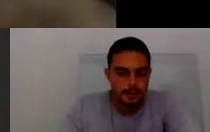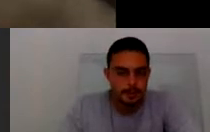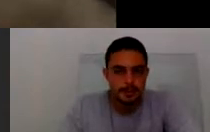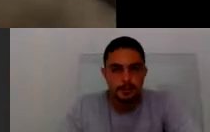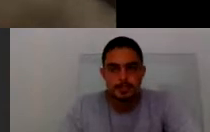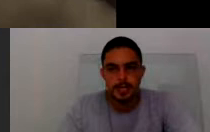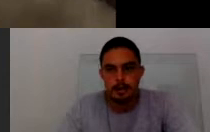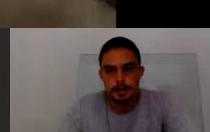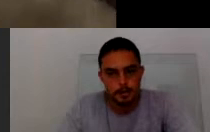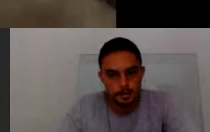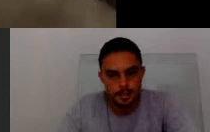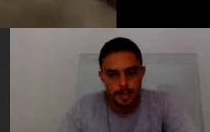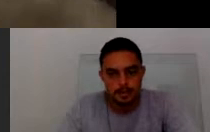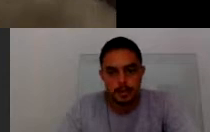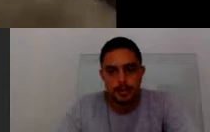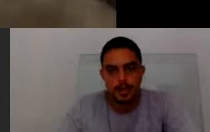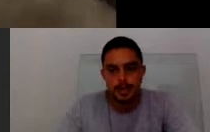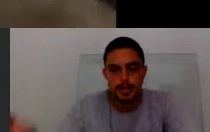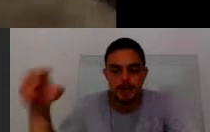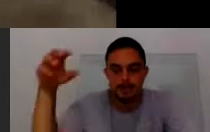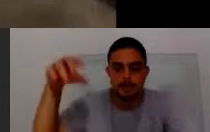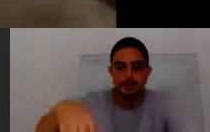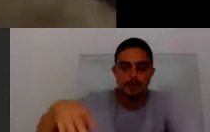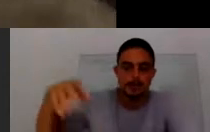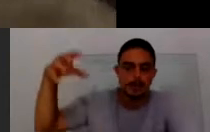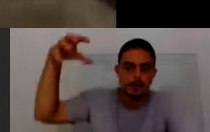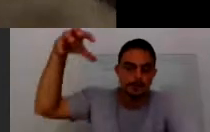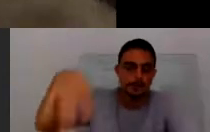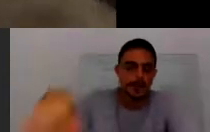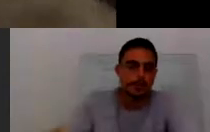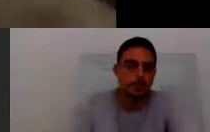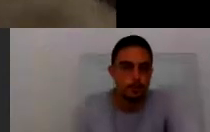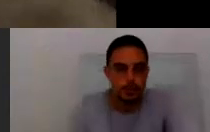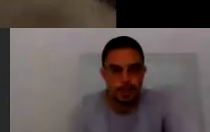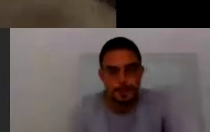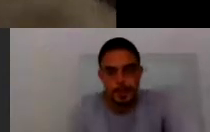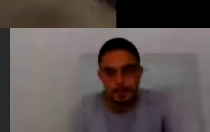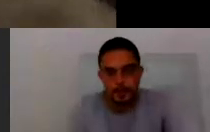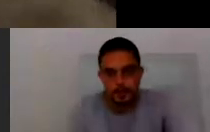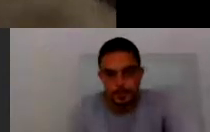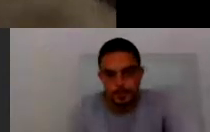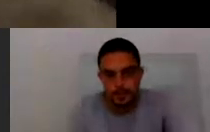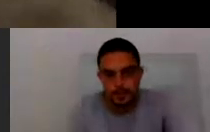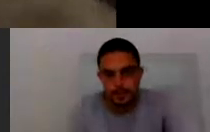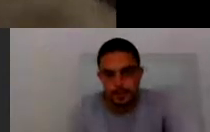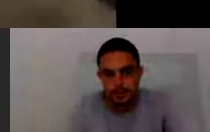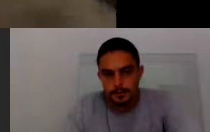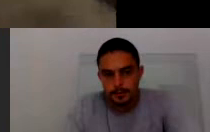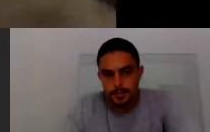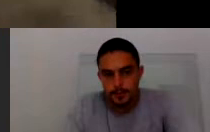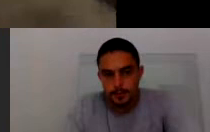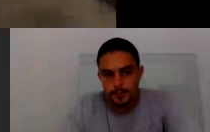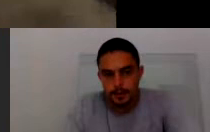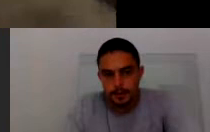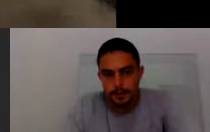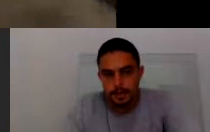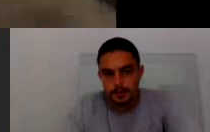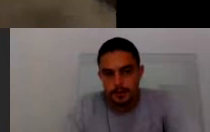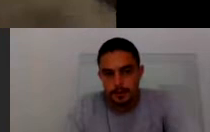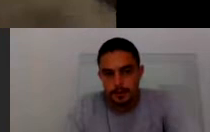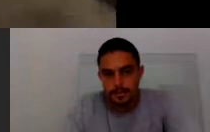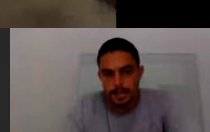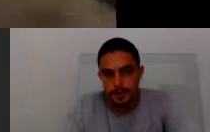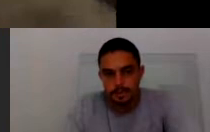com compactação, onde a água não consegue adentrar, onde a água não consegue infiltrar, o que nós vamos ter? Nós vamos ter isso aqui,